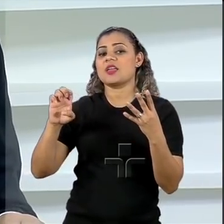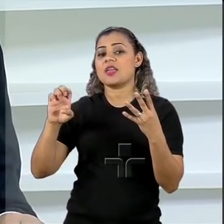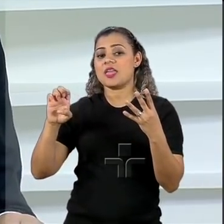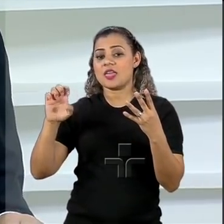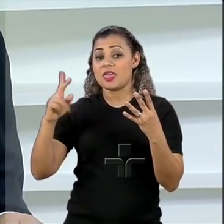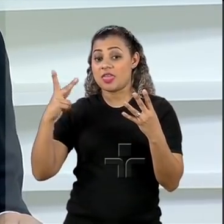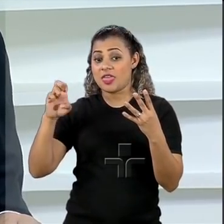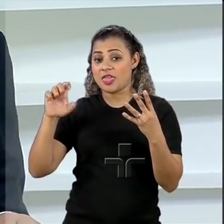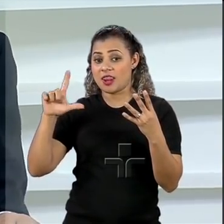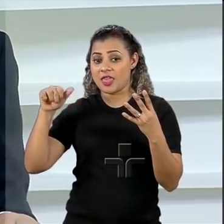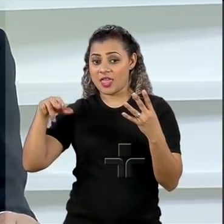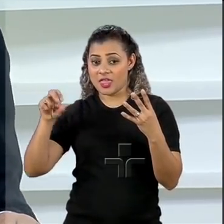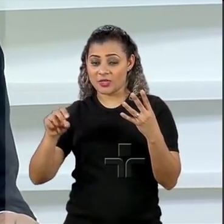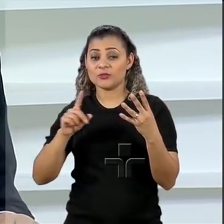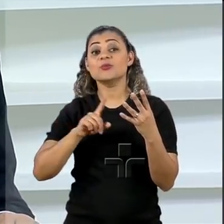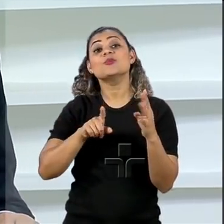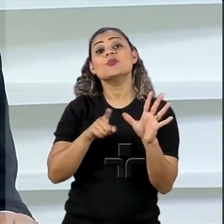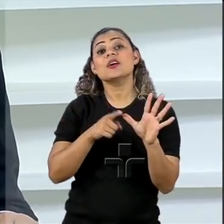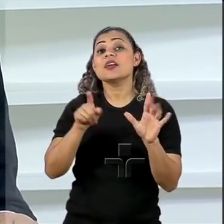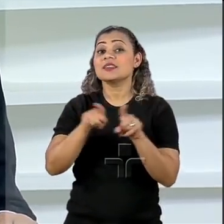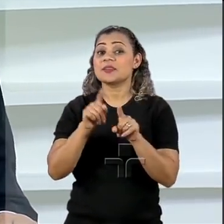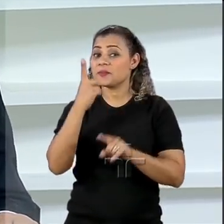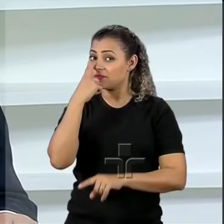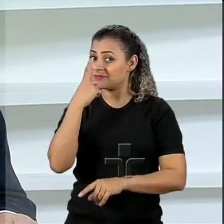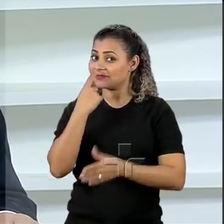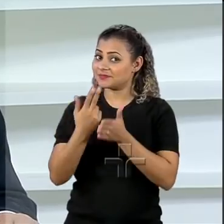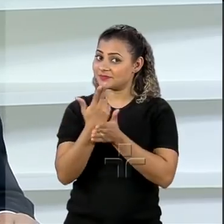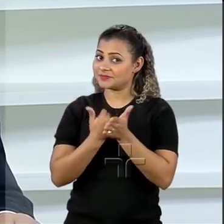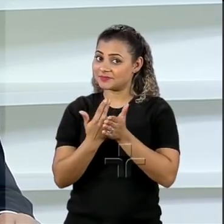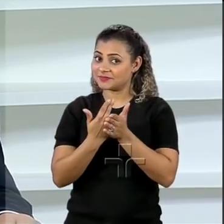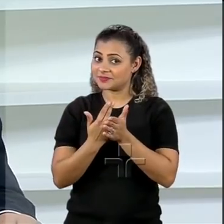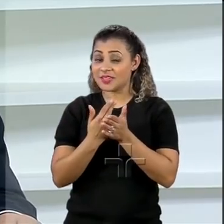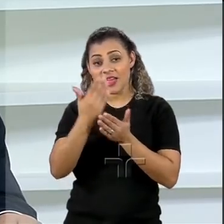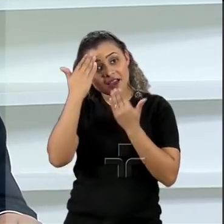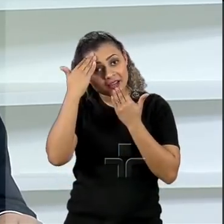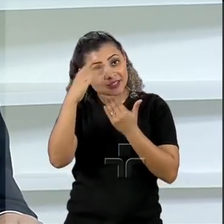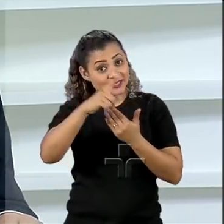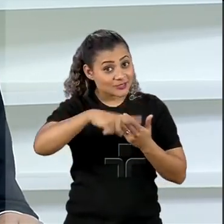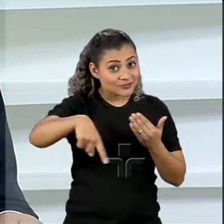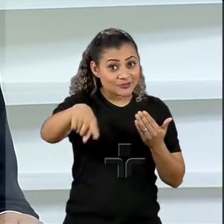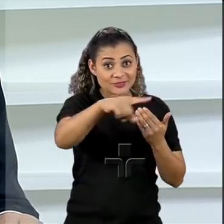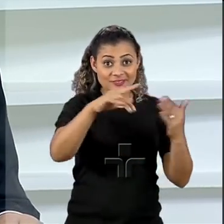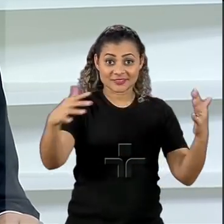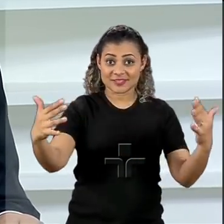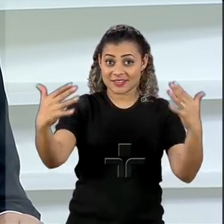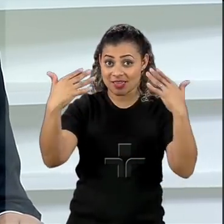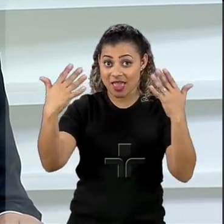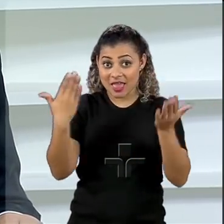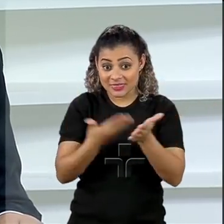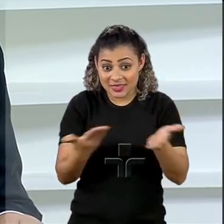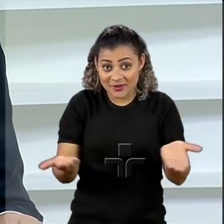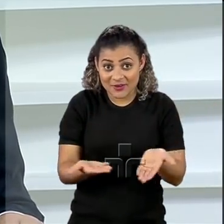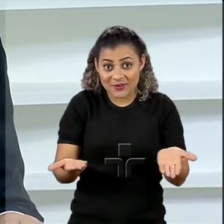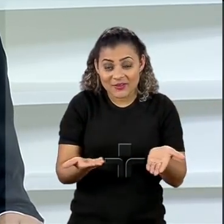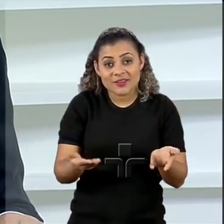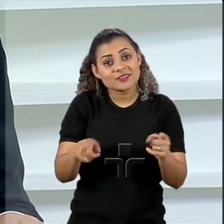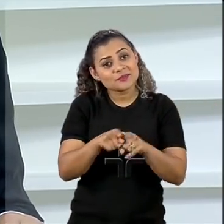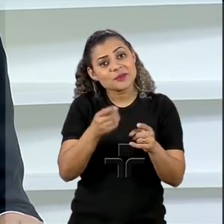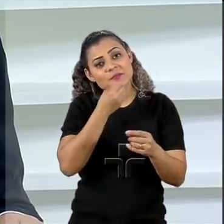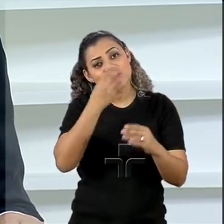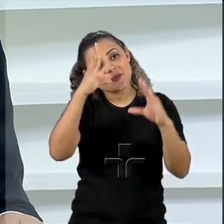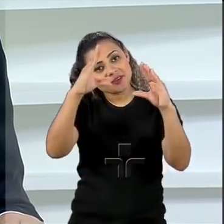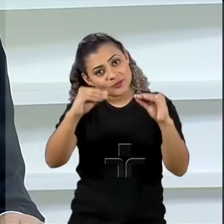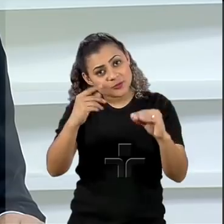Torres e do nosso cartunista, Paulo Caruso. Agradeço também a você que nos acompanhou até agora. Muito boa